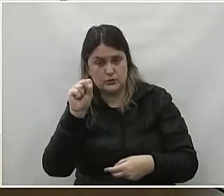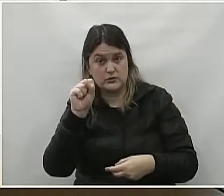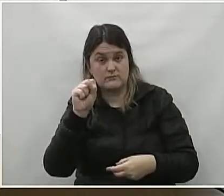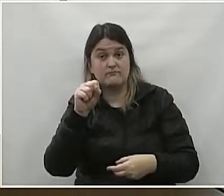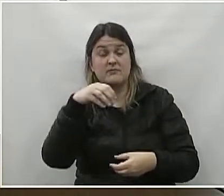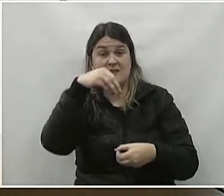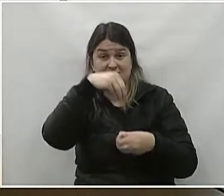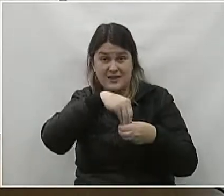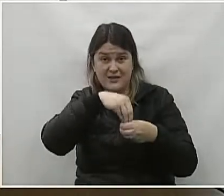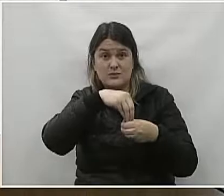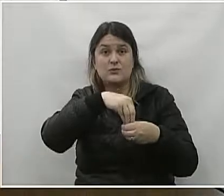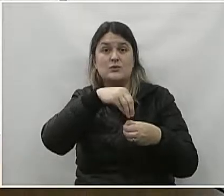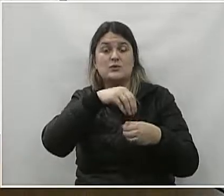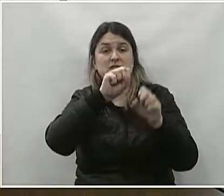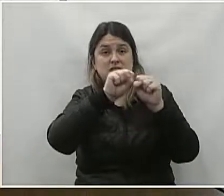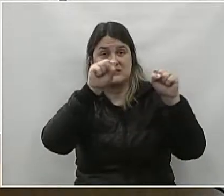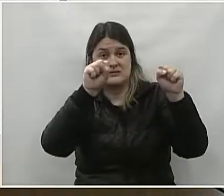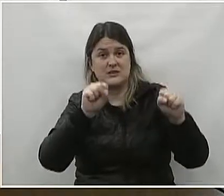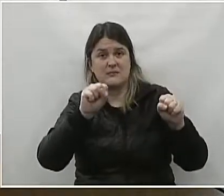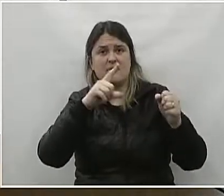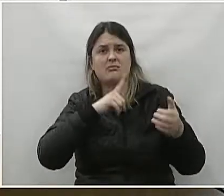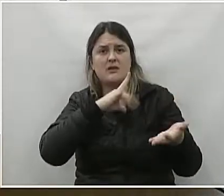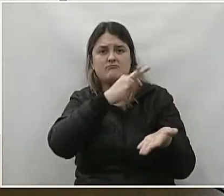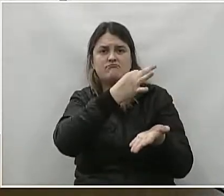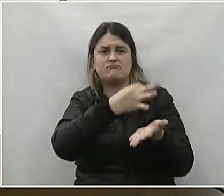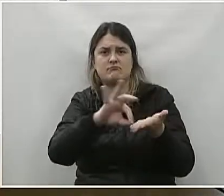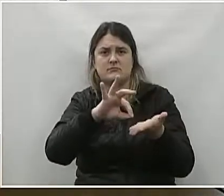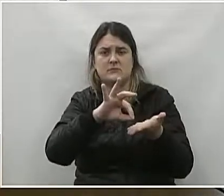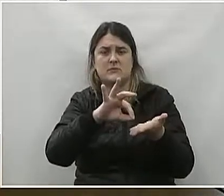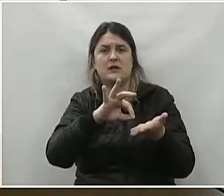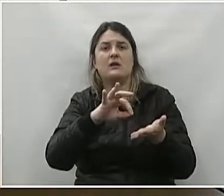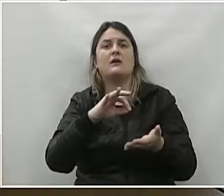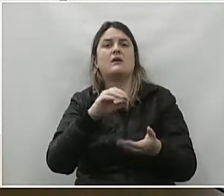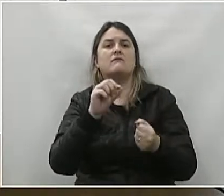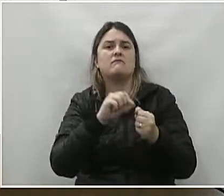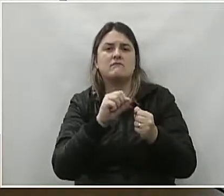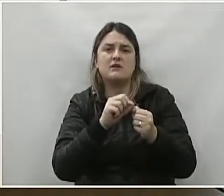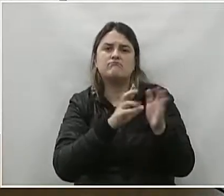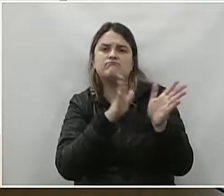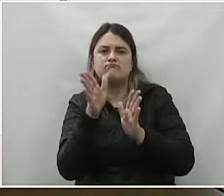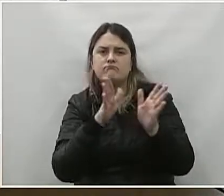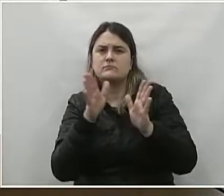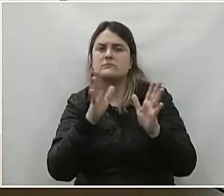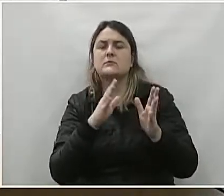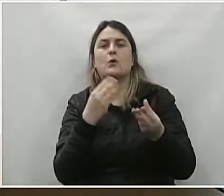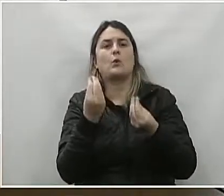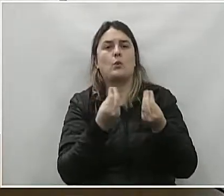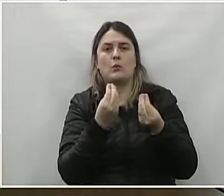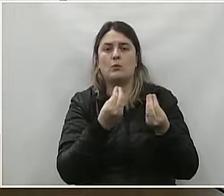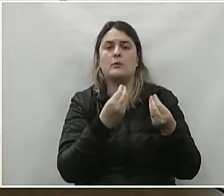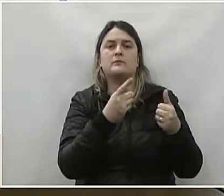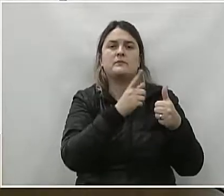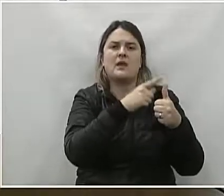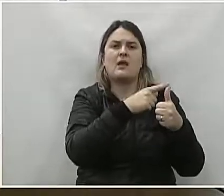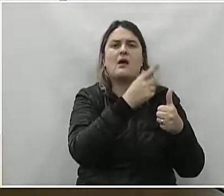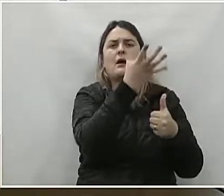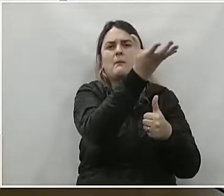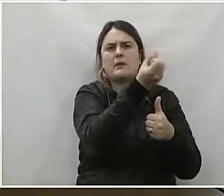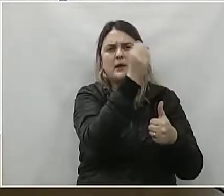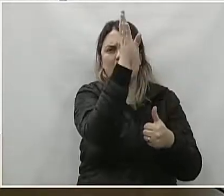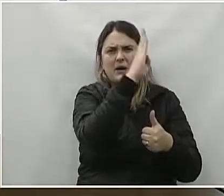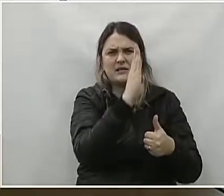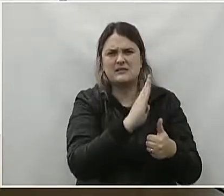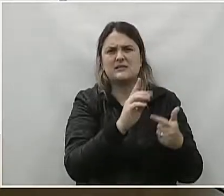onde dentro desse sistema nós temos o Cadastro Único, que promove acesso aos programas como Auxílio Brasil,